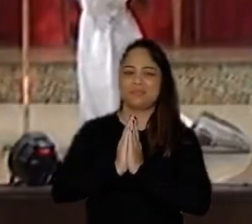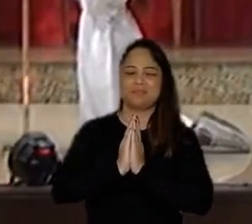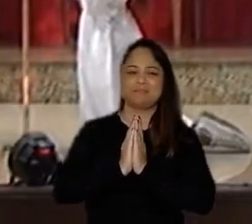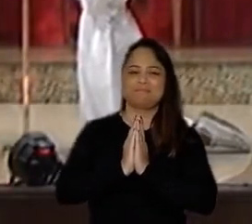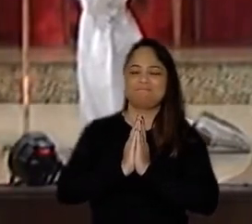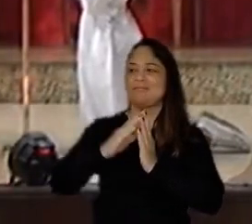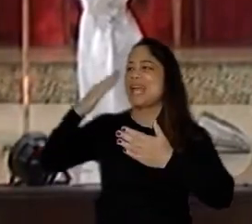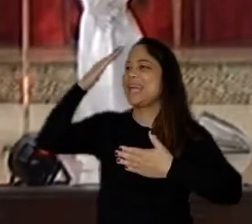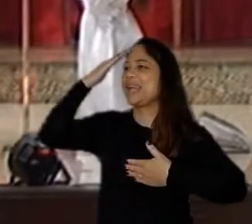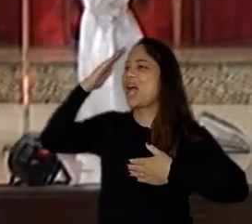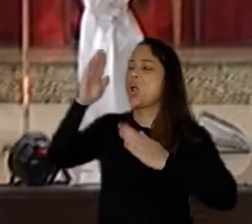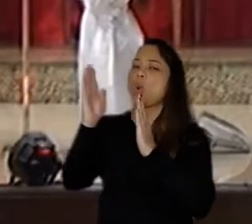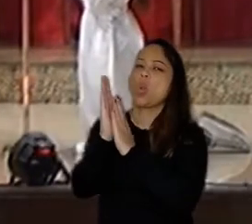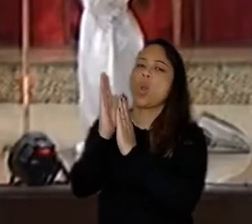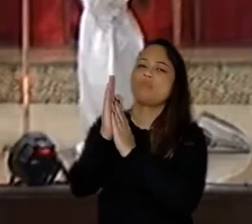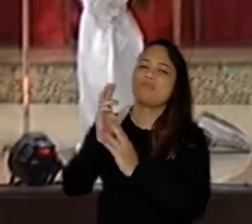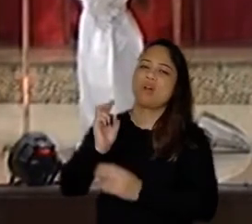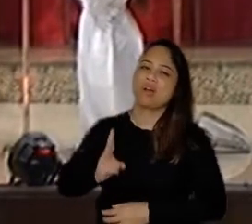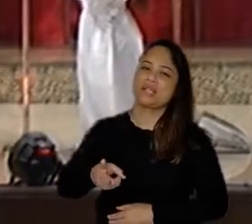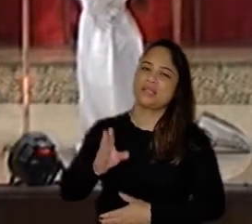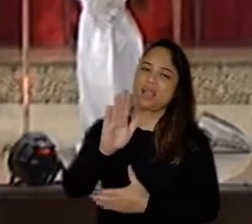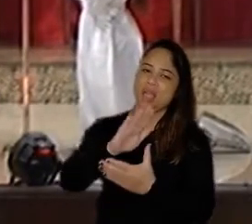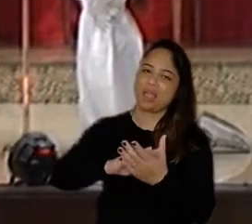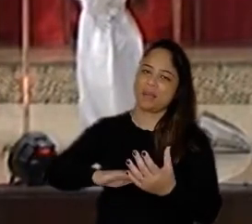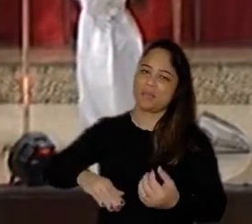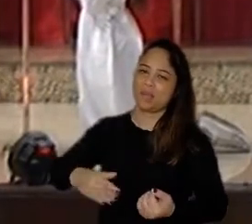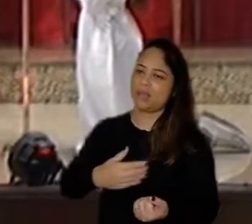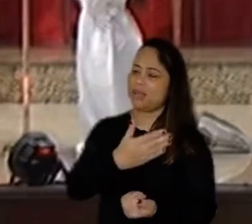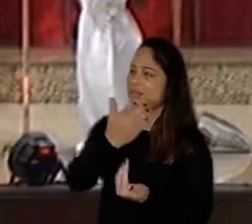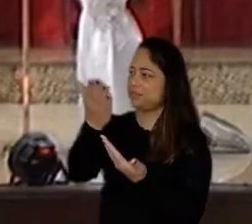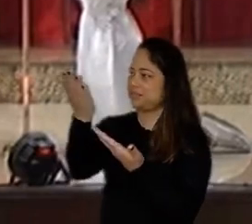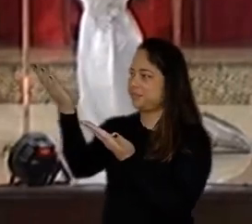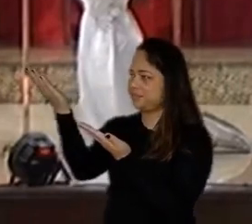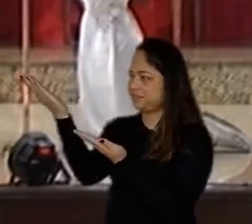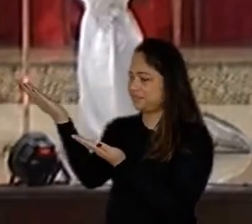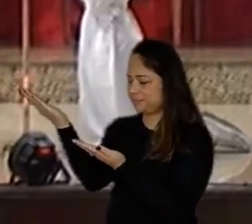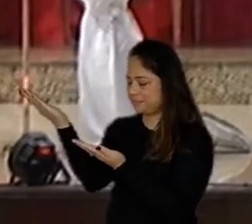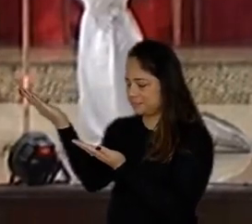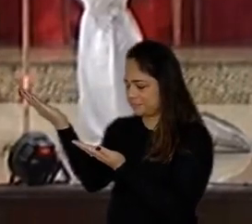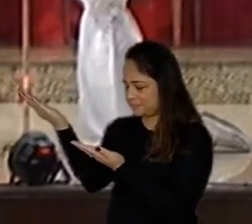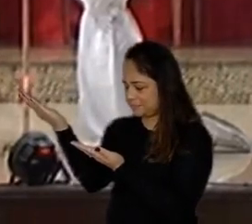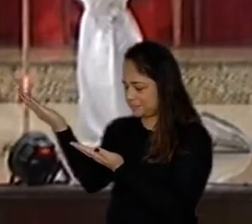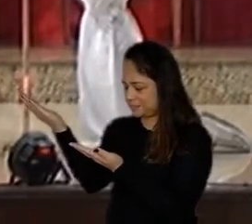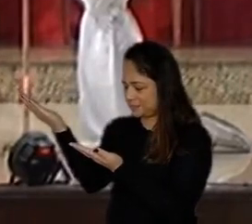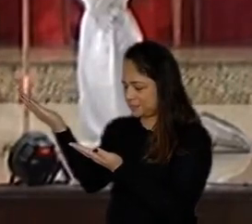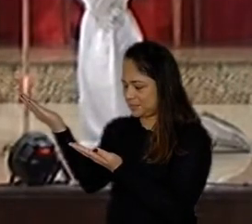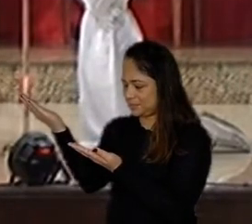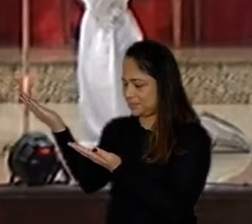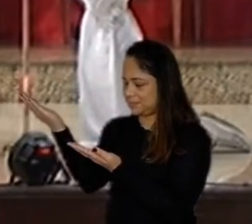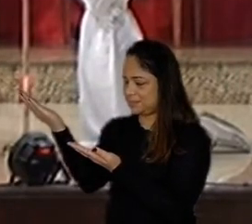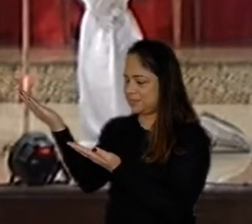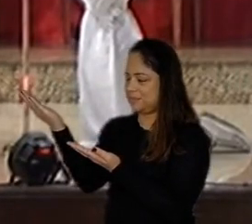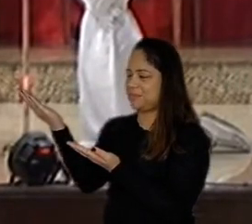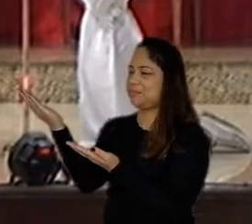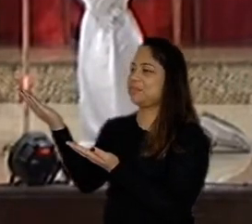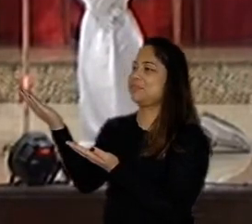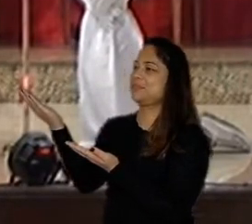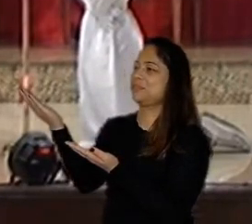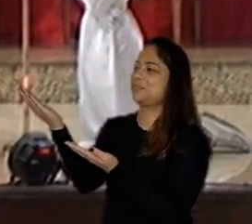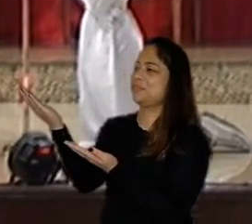Graças e louvores se dê a todo momento ao Santíssimo e Diviníssimo